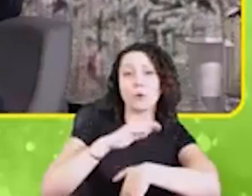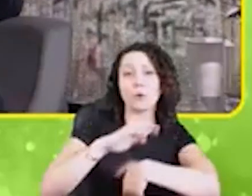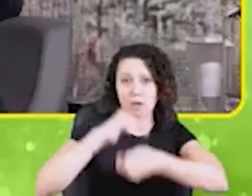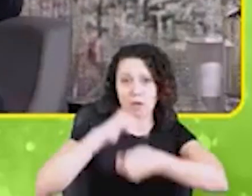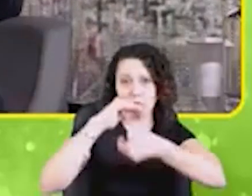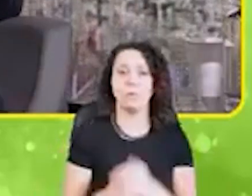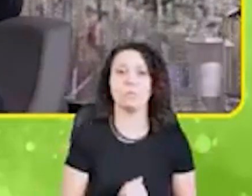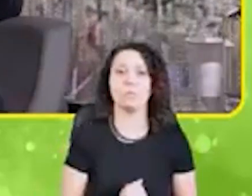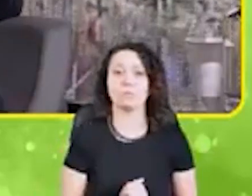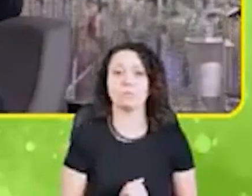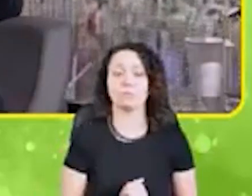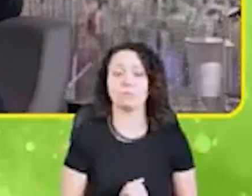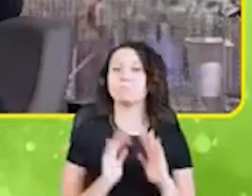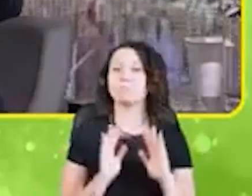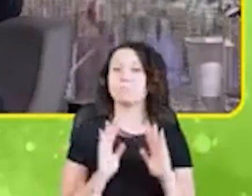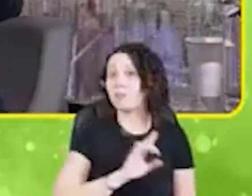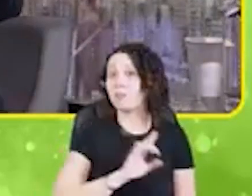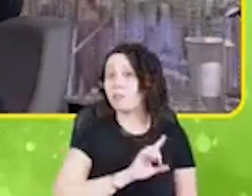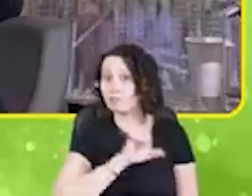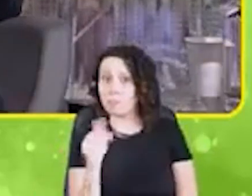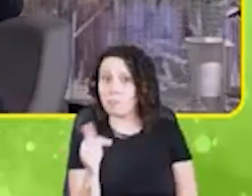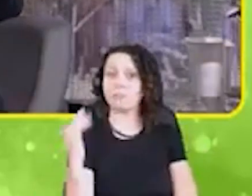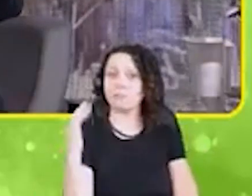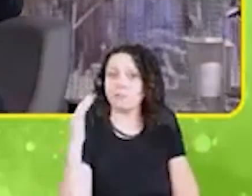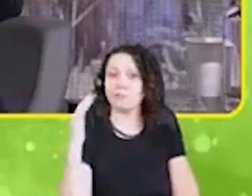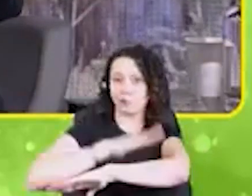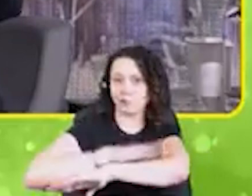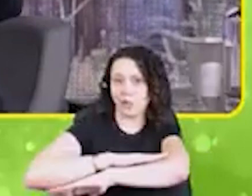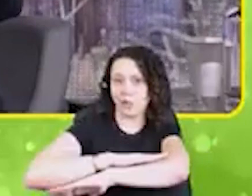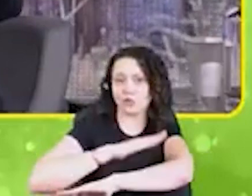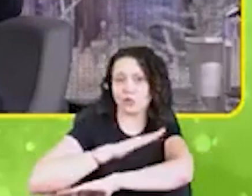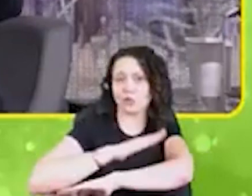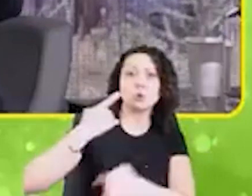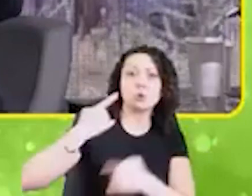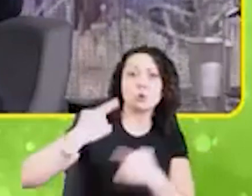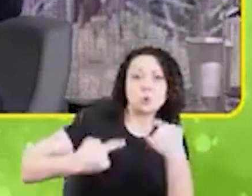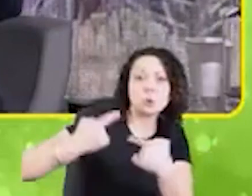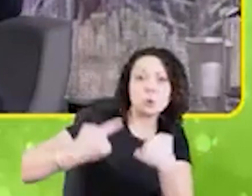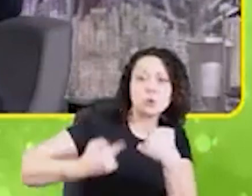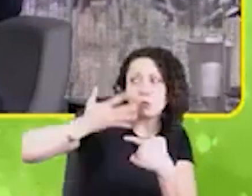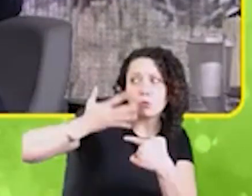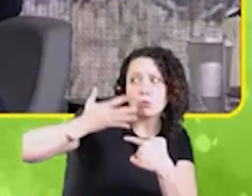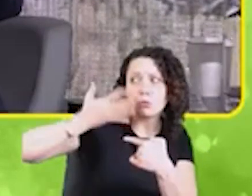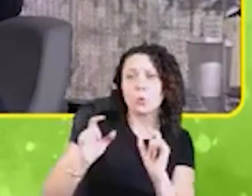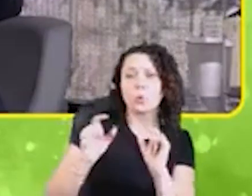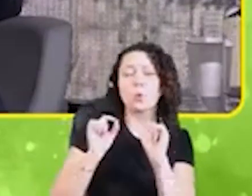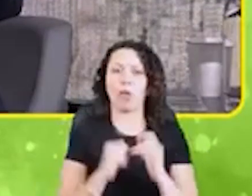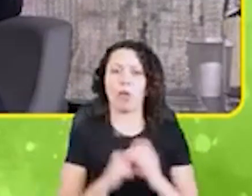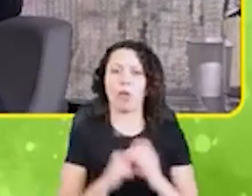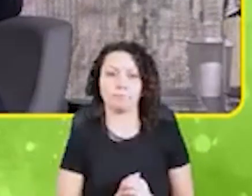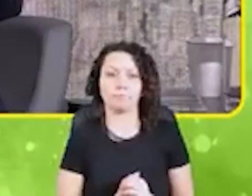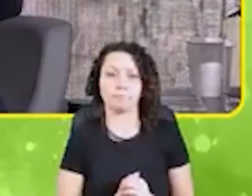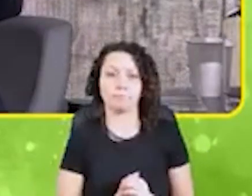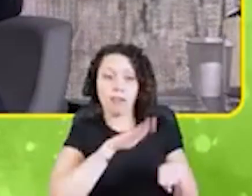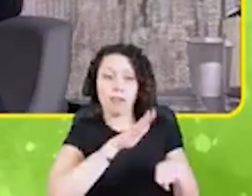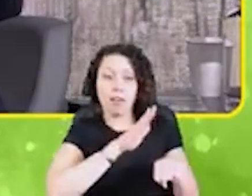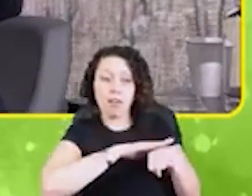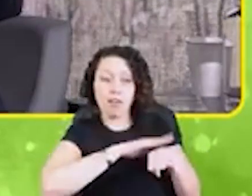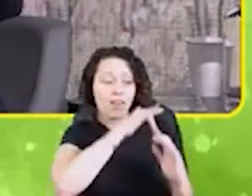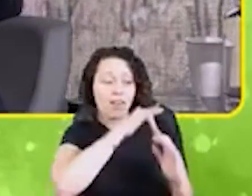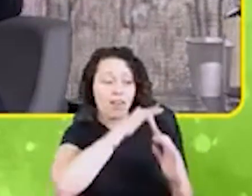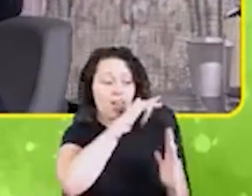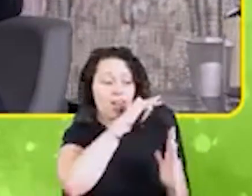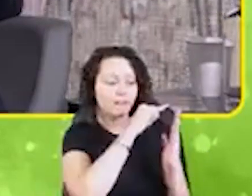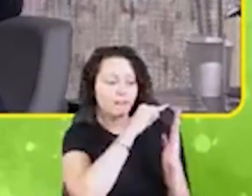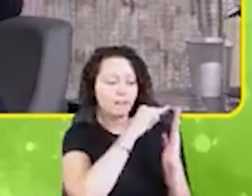tarde nós tivemos também uma discussão sobre aperfeiçoamento do inventário que é um outro tema da maior importância